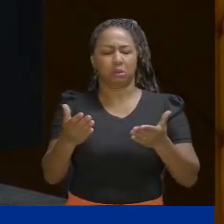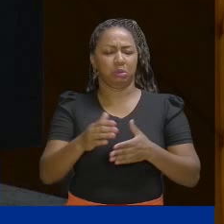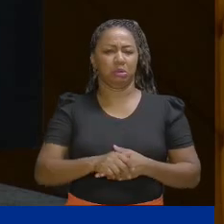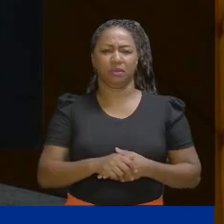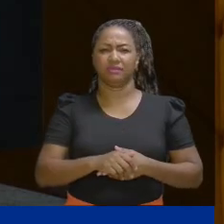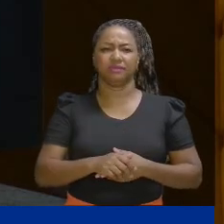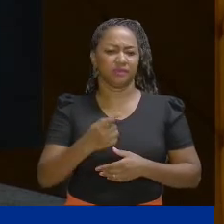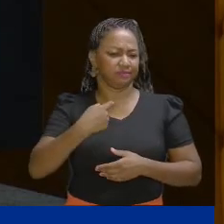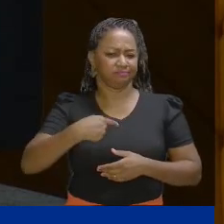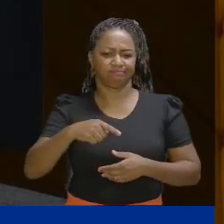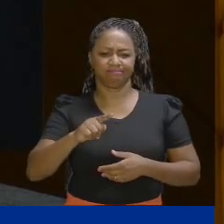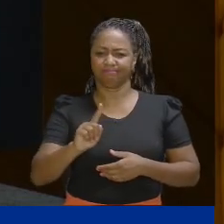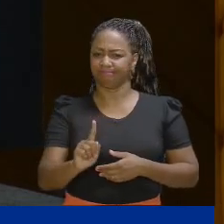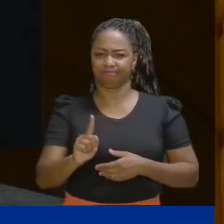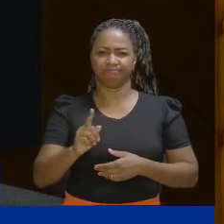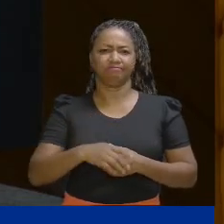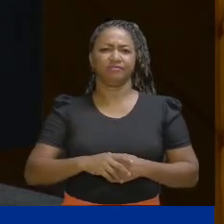mais